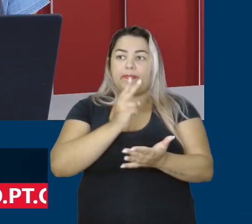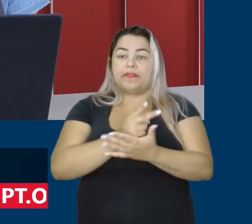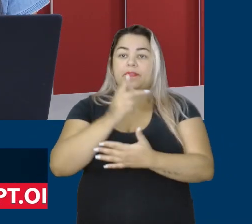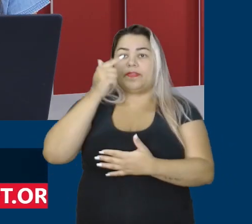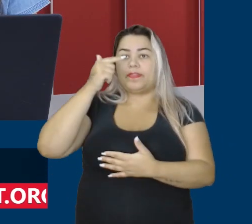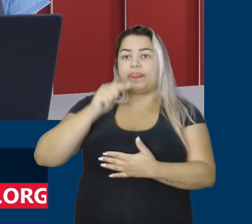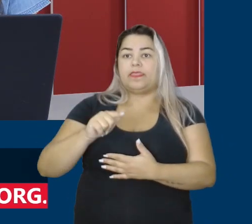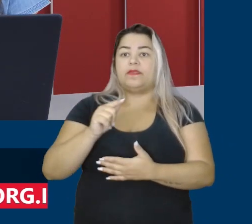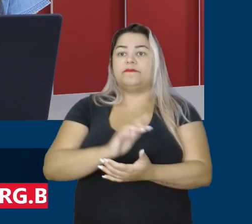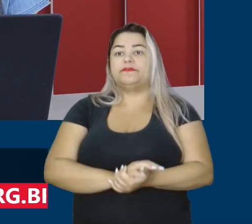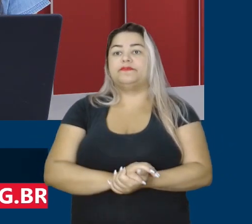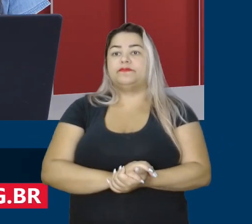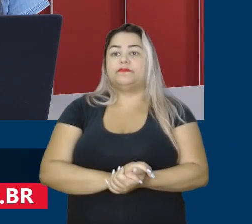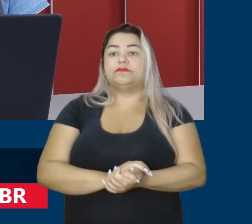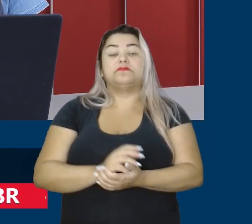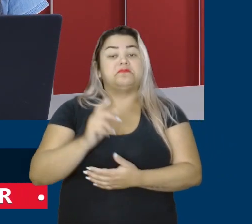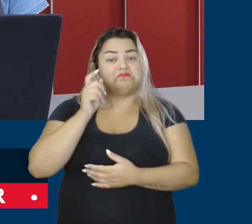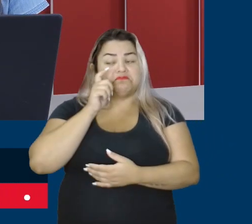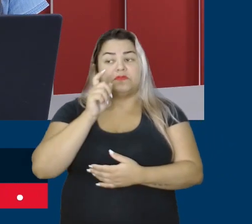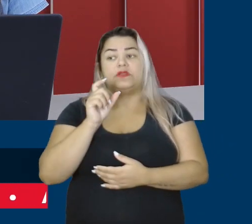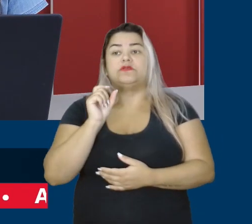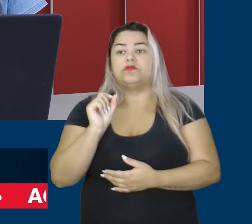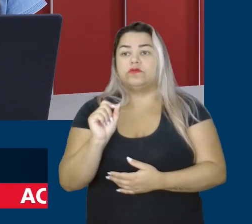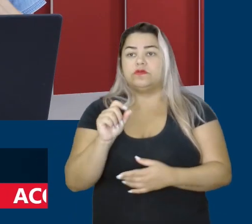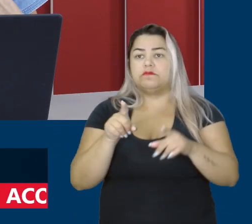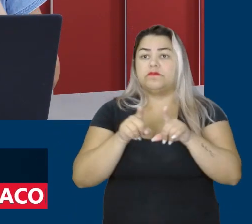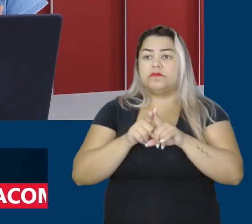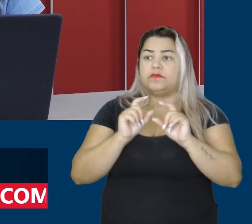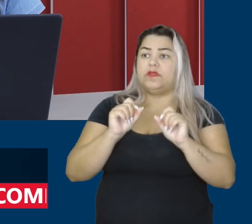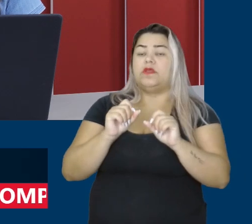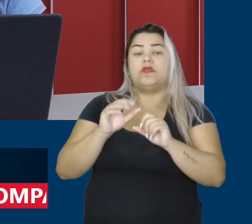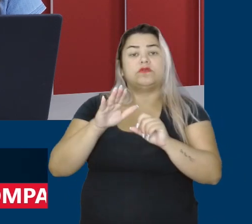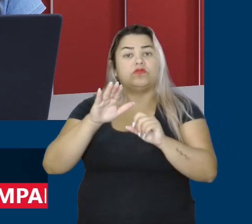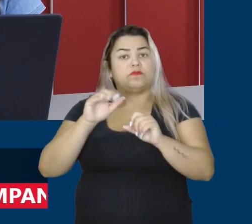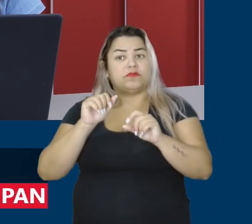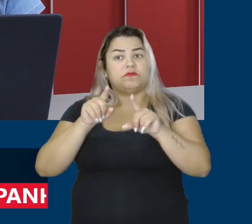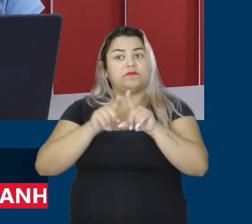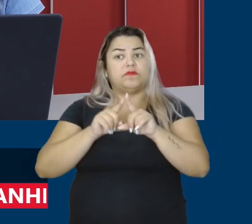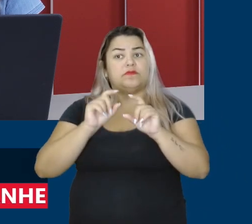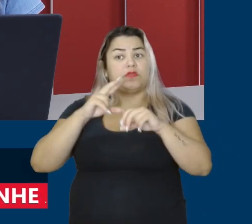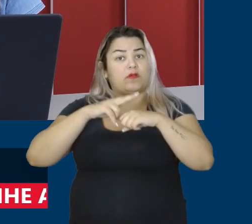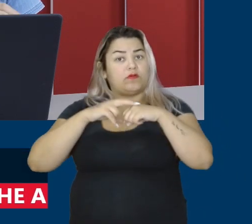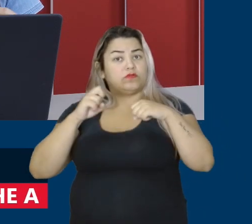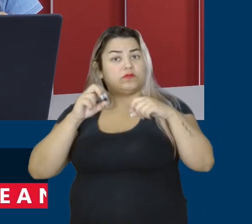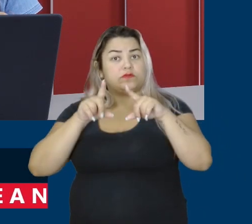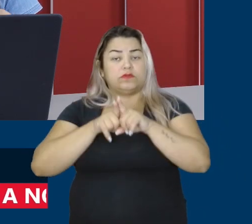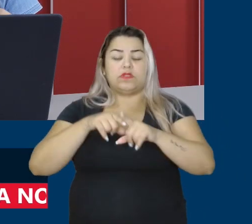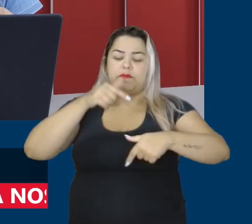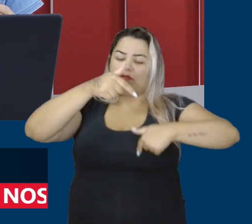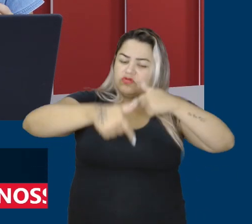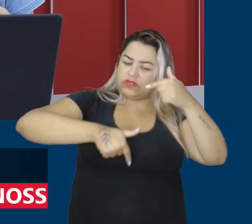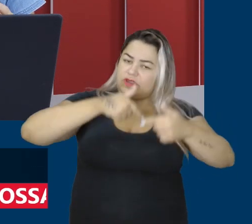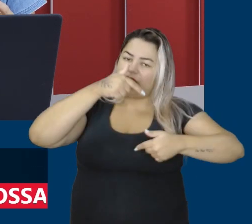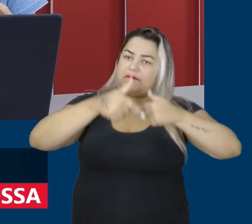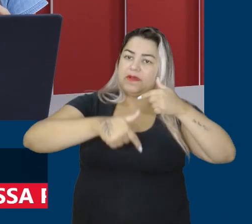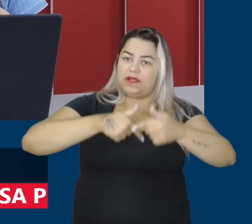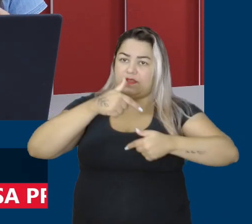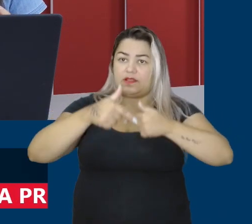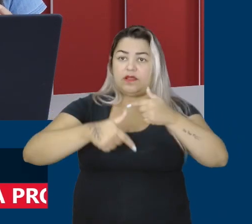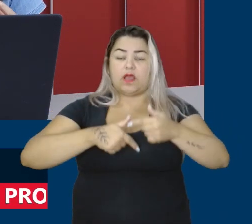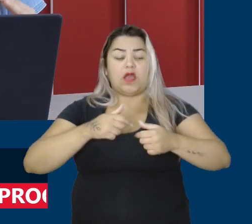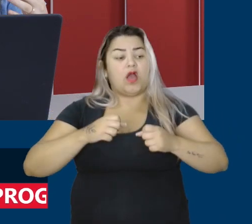coisa, senador, Exatamente. que é muito interessante é essa maneira, essa vocação, né, do governo Lula de trabalhar